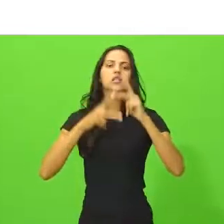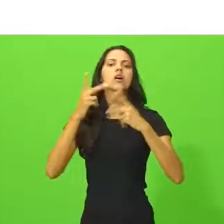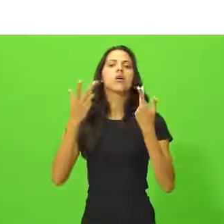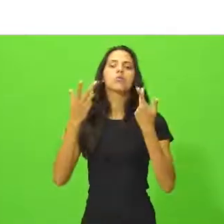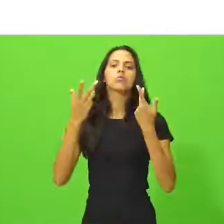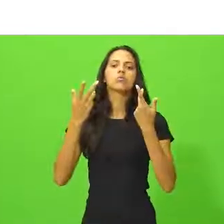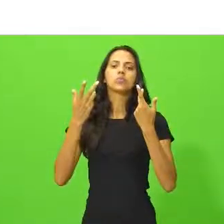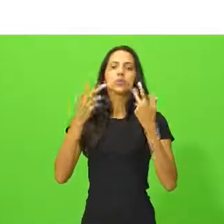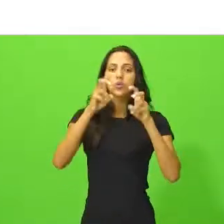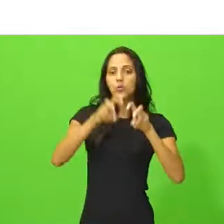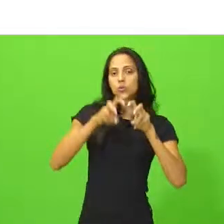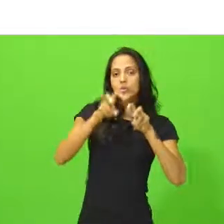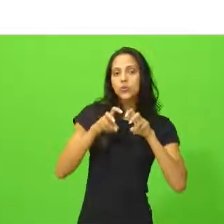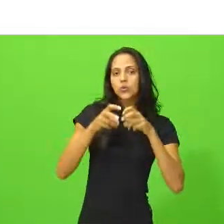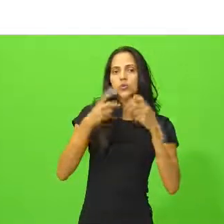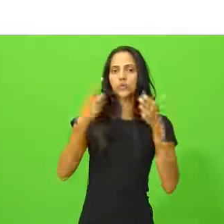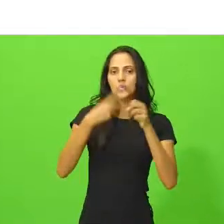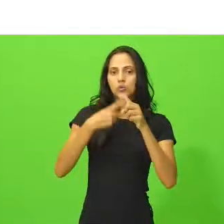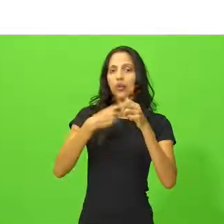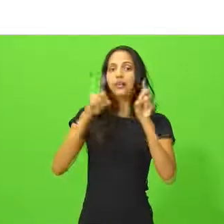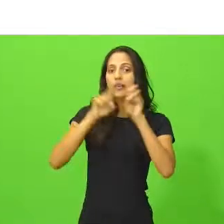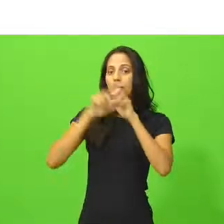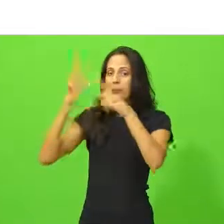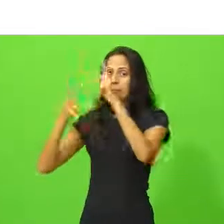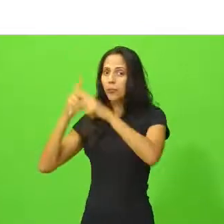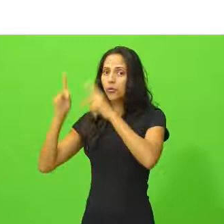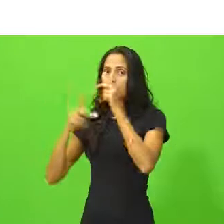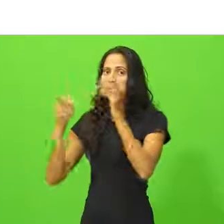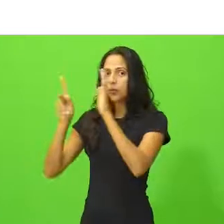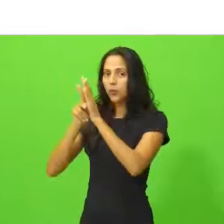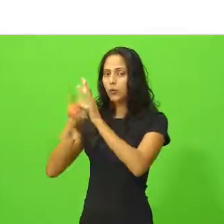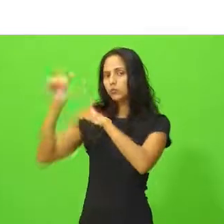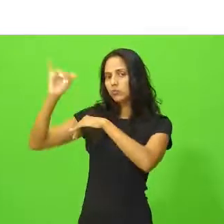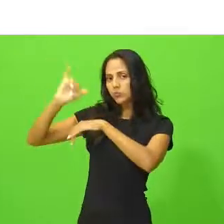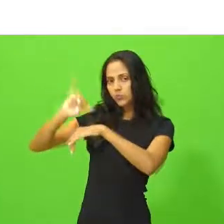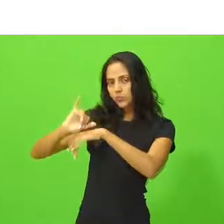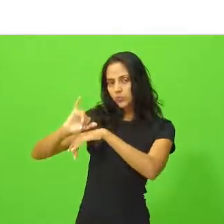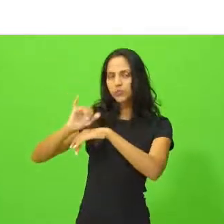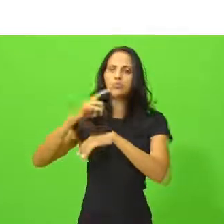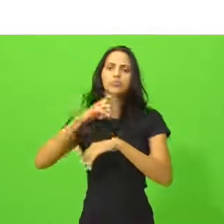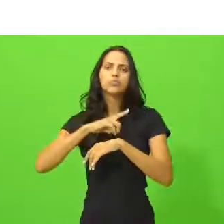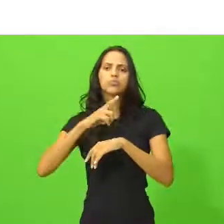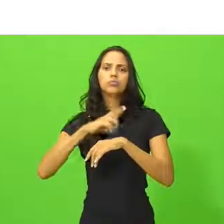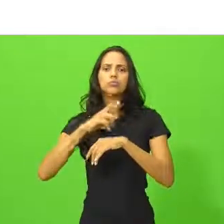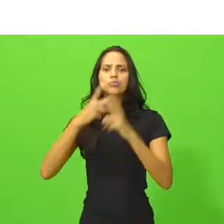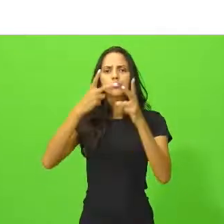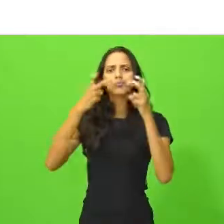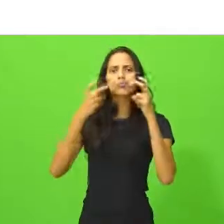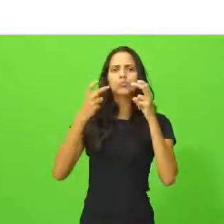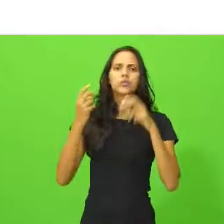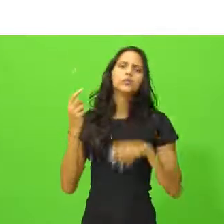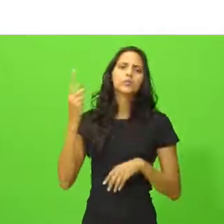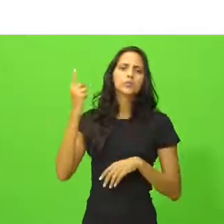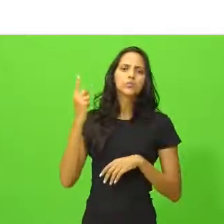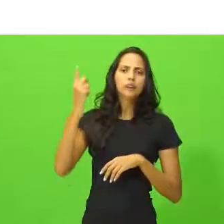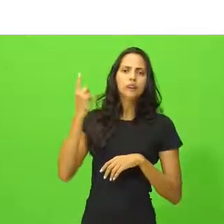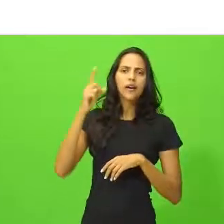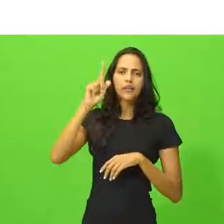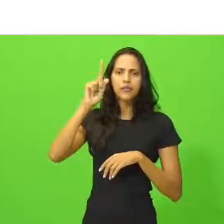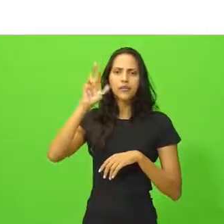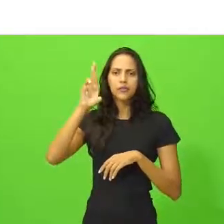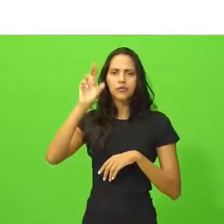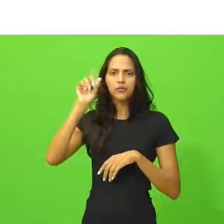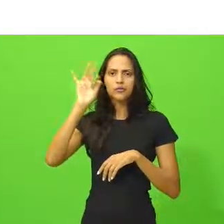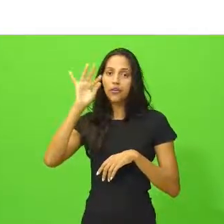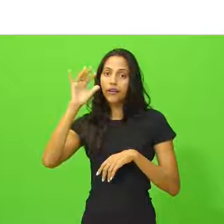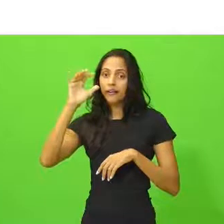A população urbana e rural no Brasil. E ao lado nós temos a taxa de fecundidade. Como vocês podem ver no gráfico,